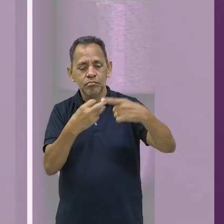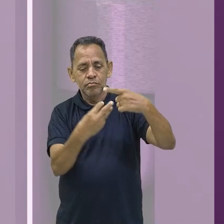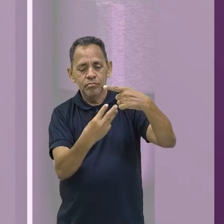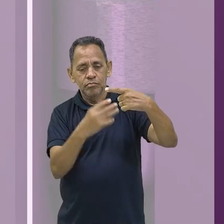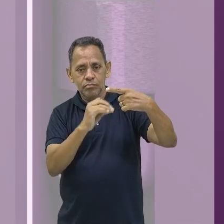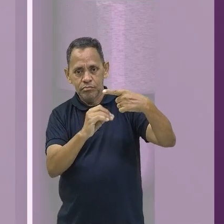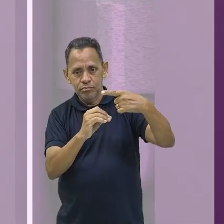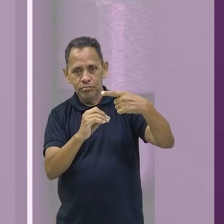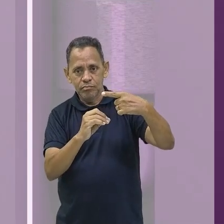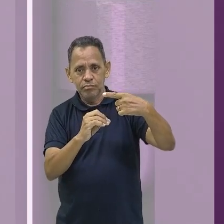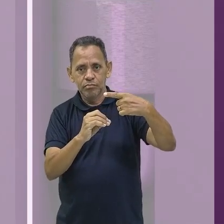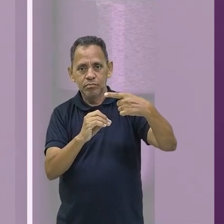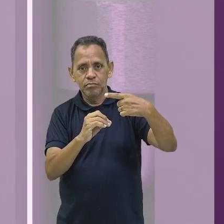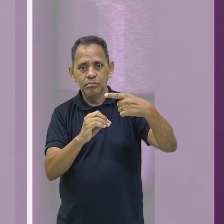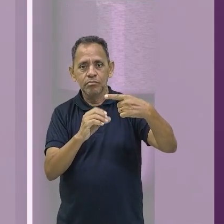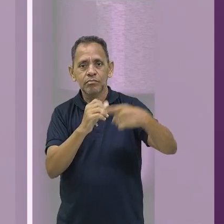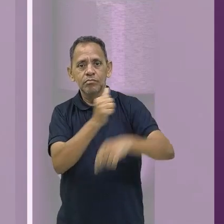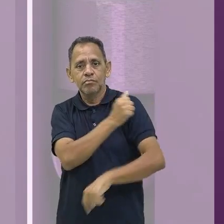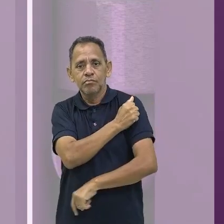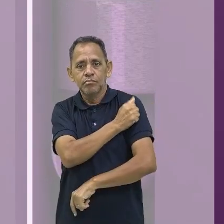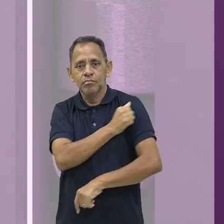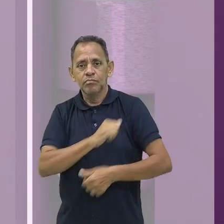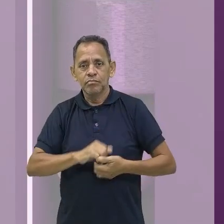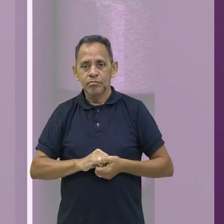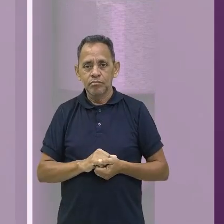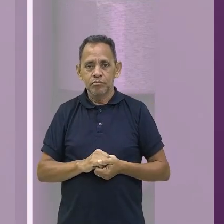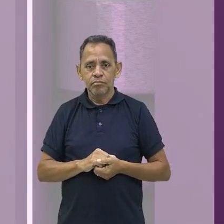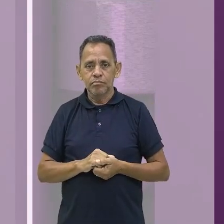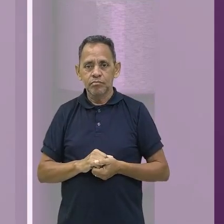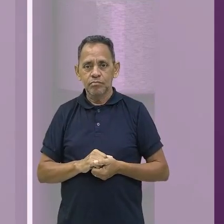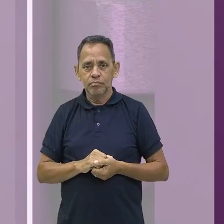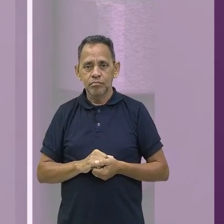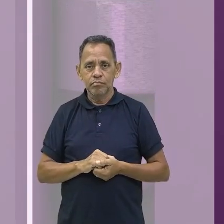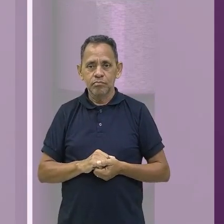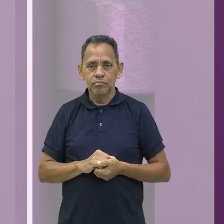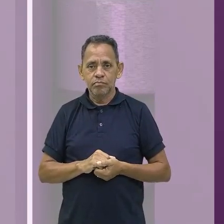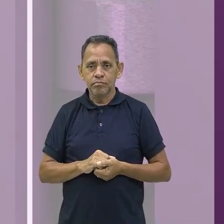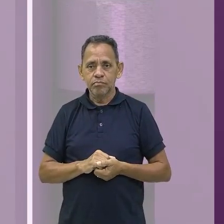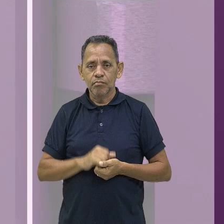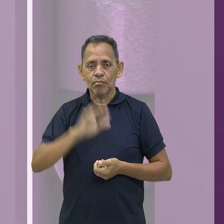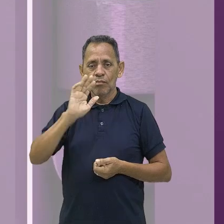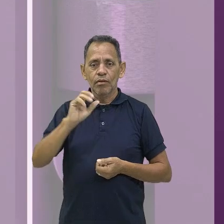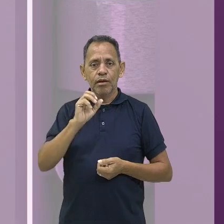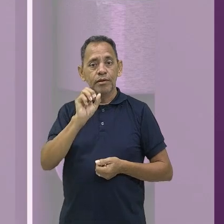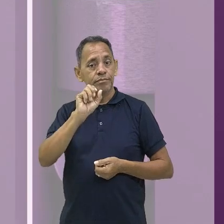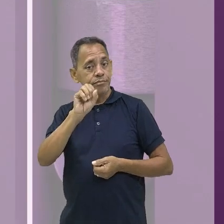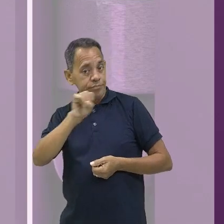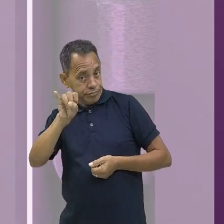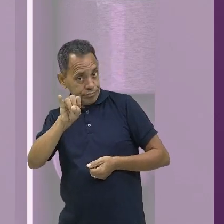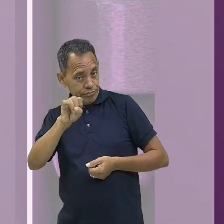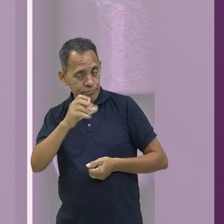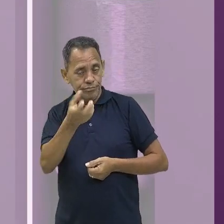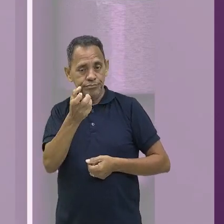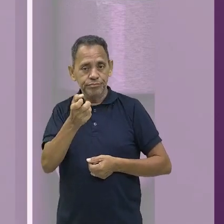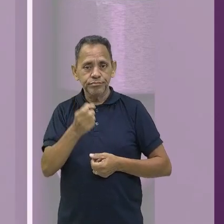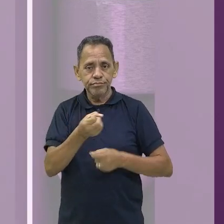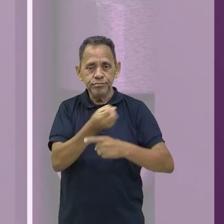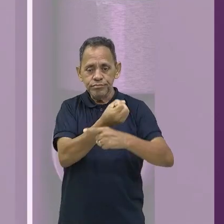o total de alunos, incluindo os meninos e as meninas. Agora, se eu quiser representar a